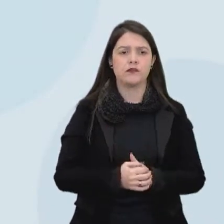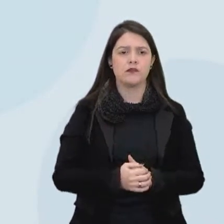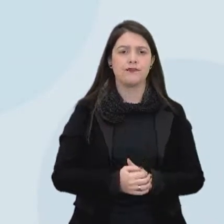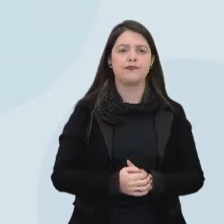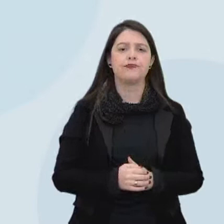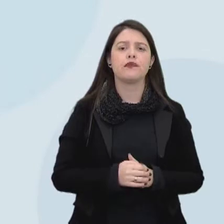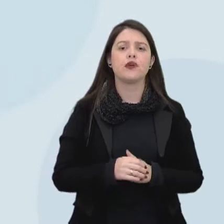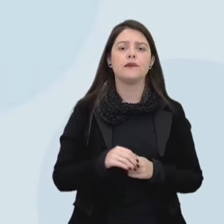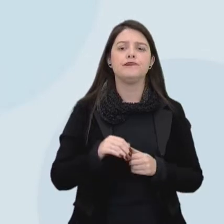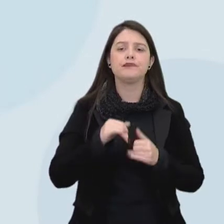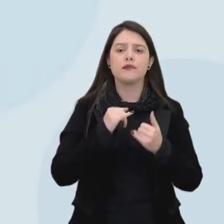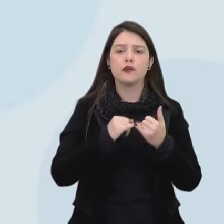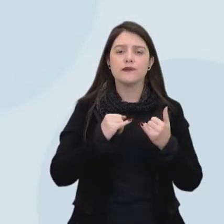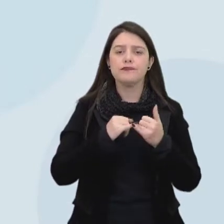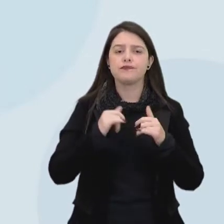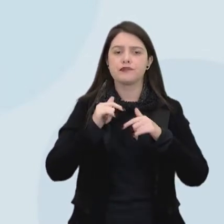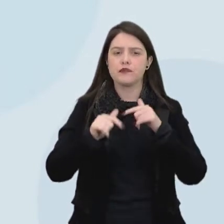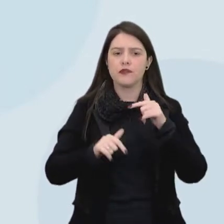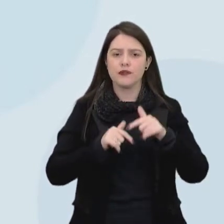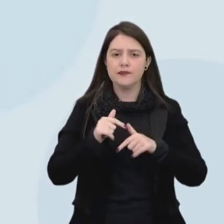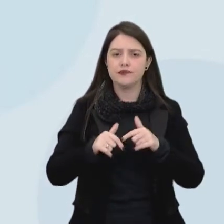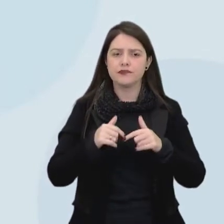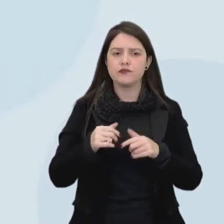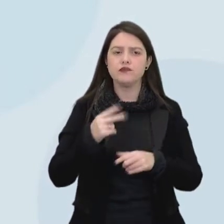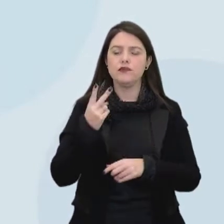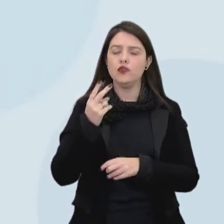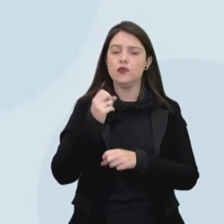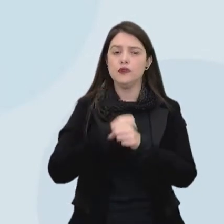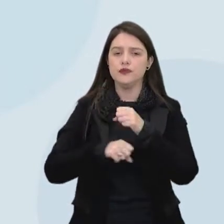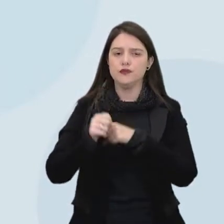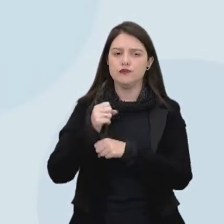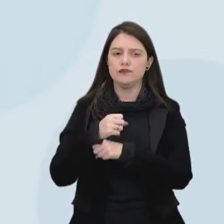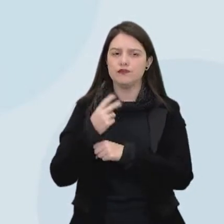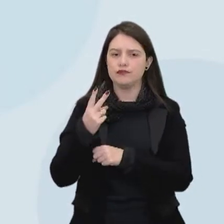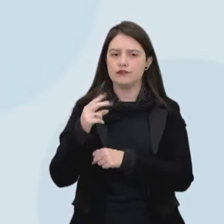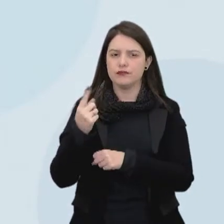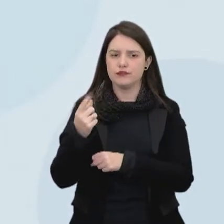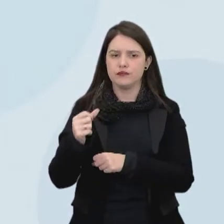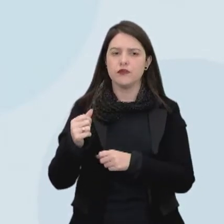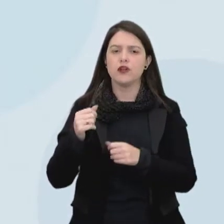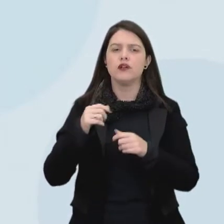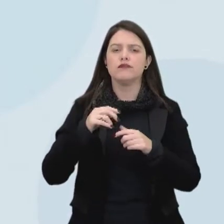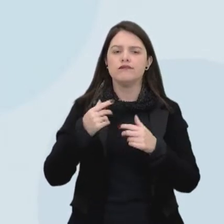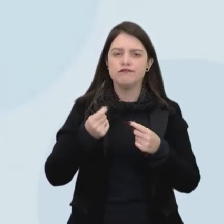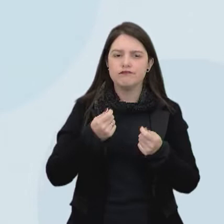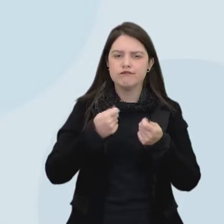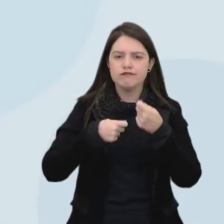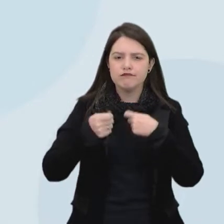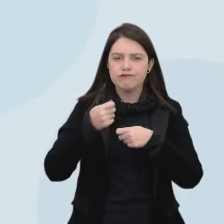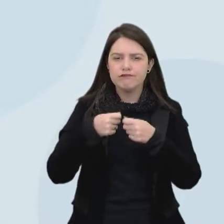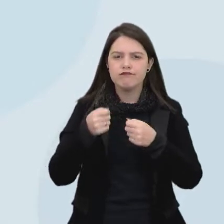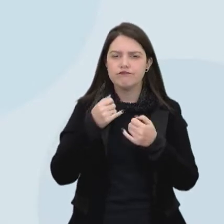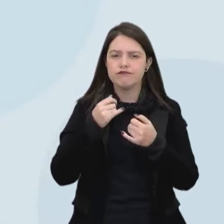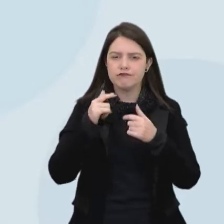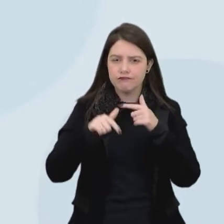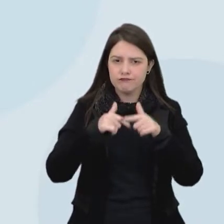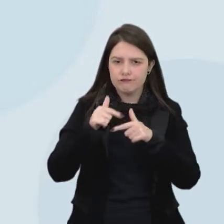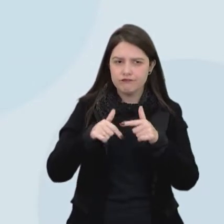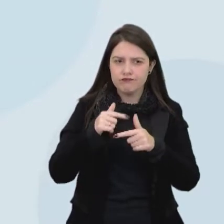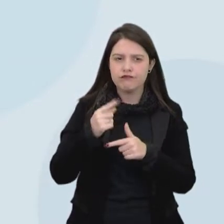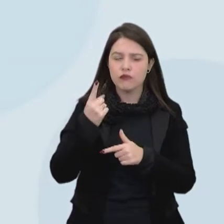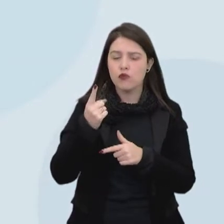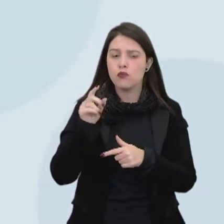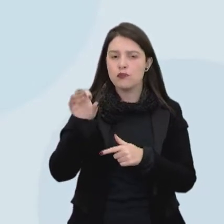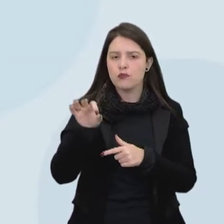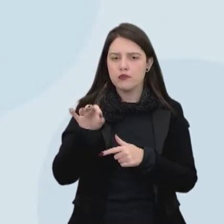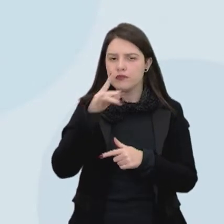médio mensal real do trabalho. Em 2019, o rendimento médio mensal real do trabalho do